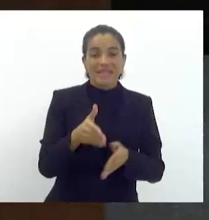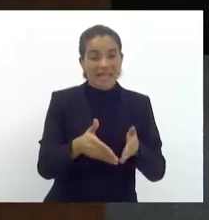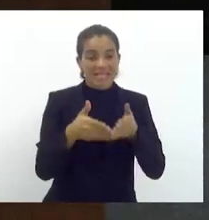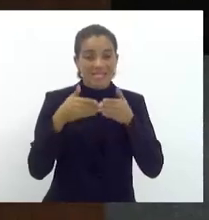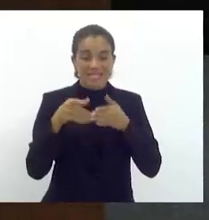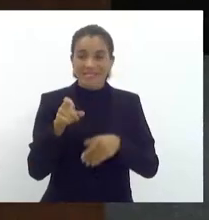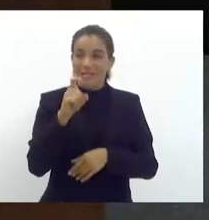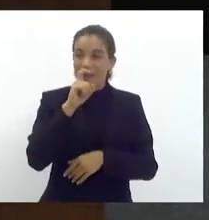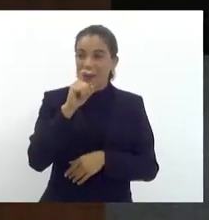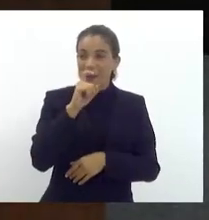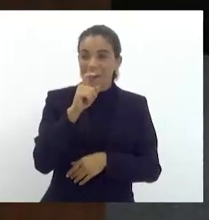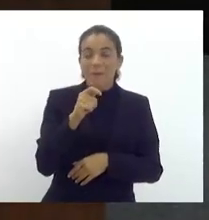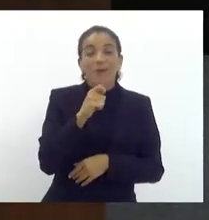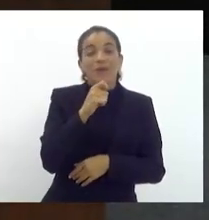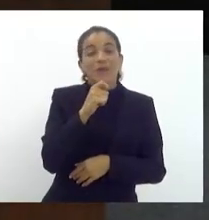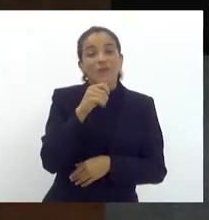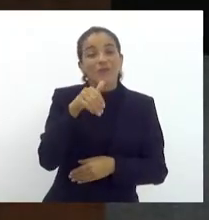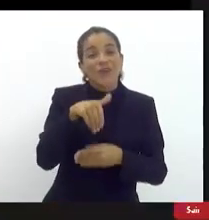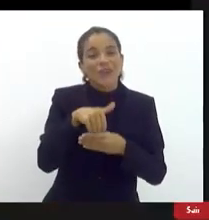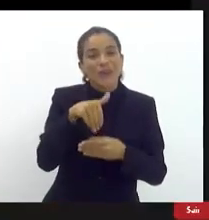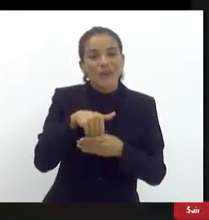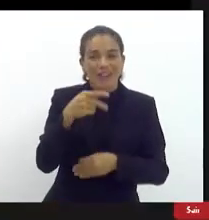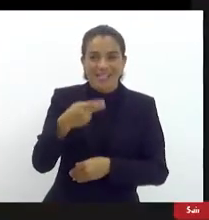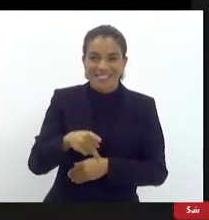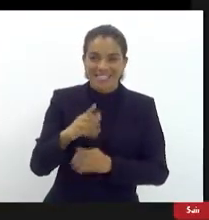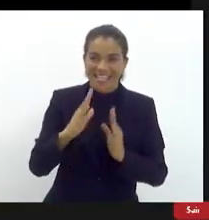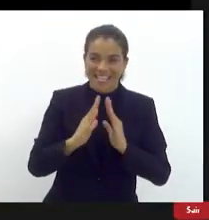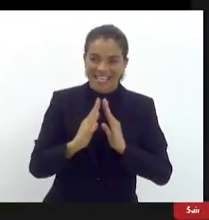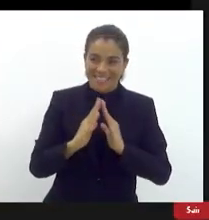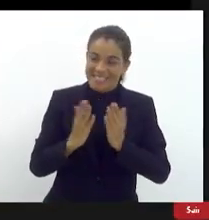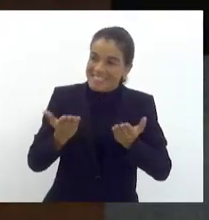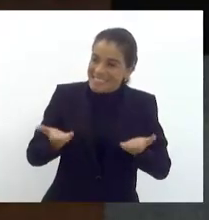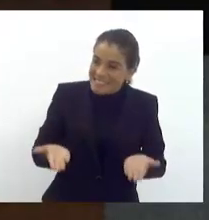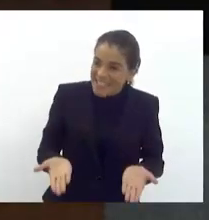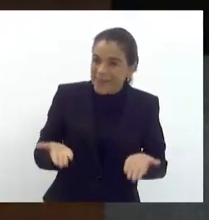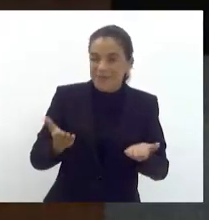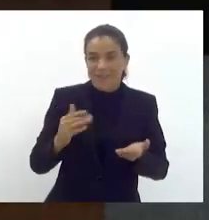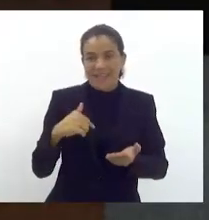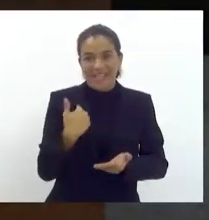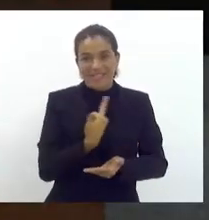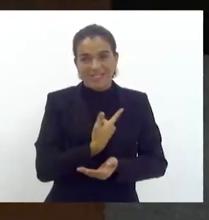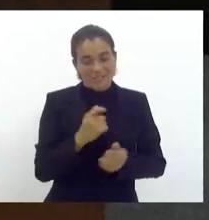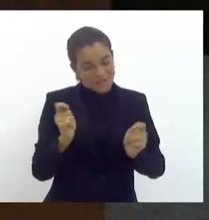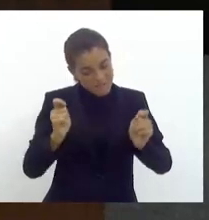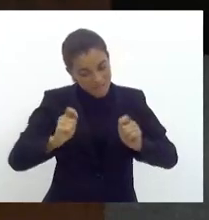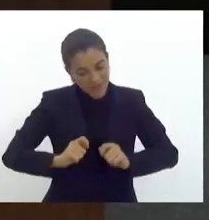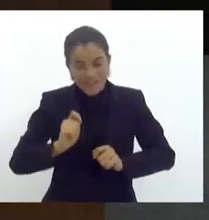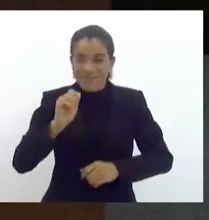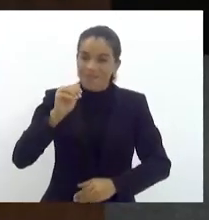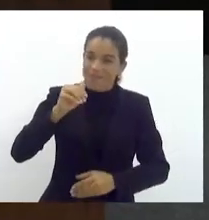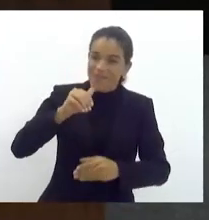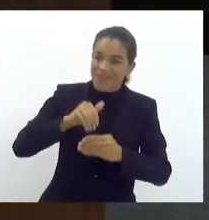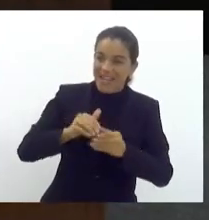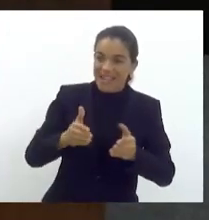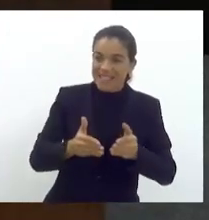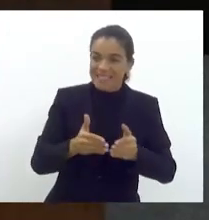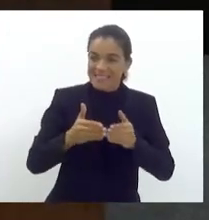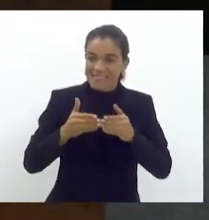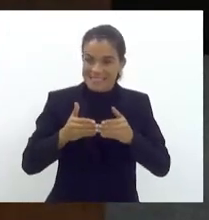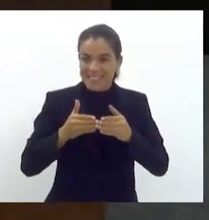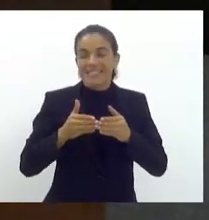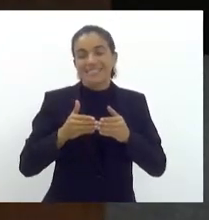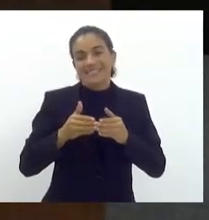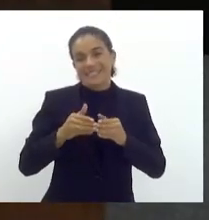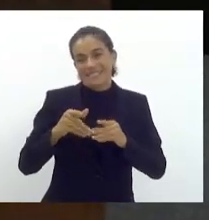porque a gente ainda não votou nessa casa então senhor presidente que a gente possa votar aqui a licença maternidade